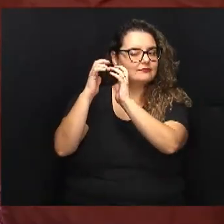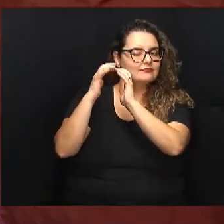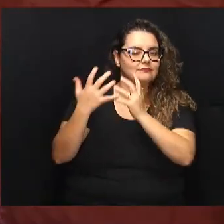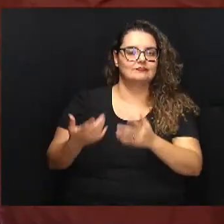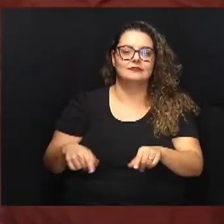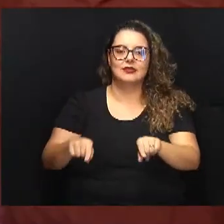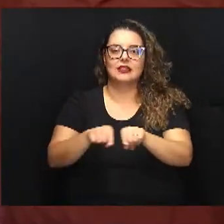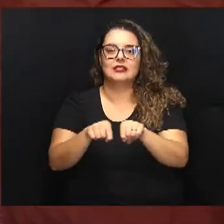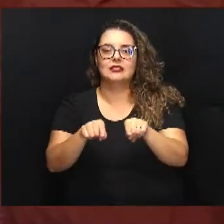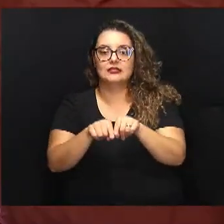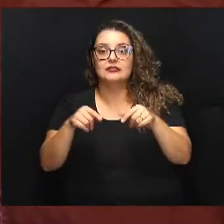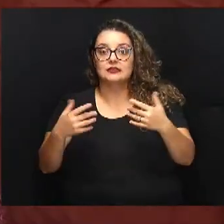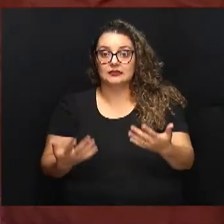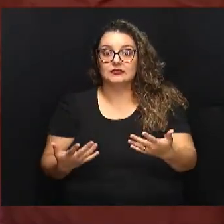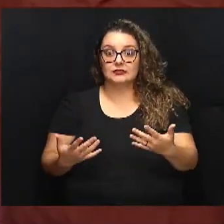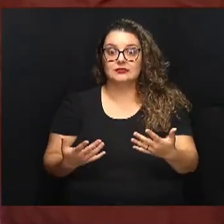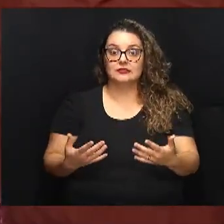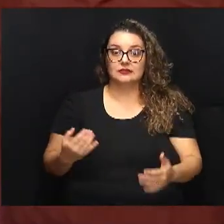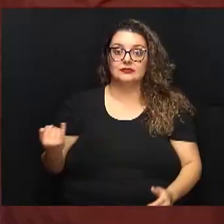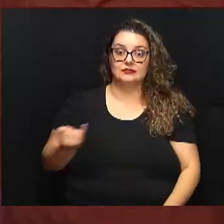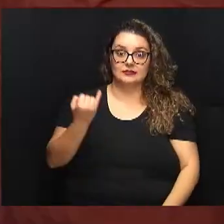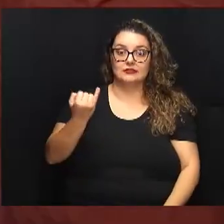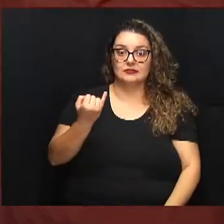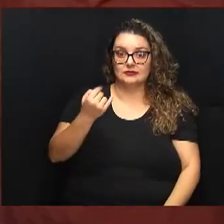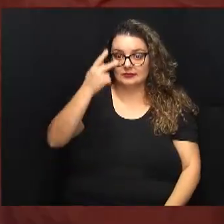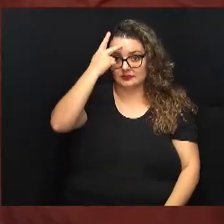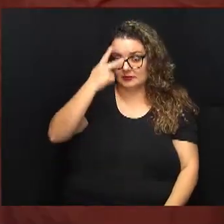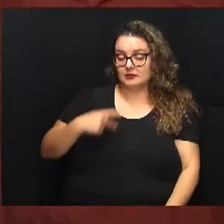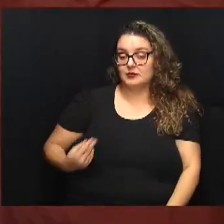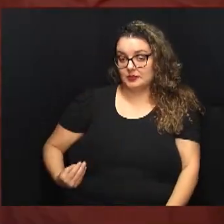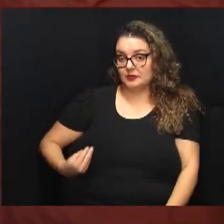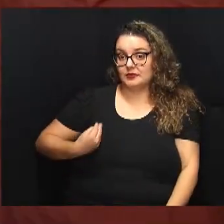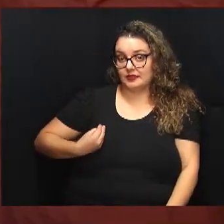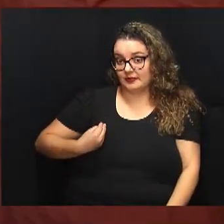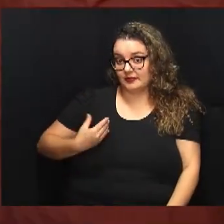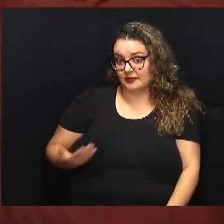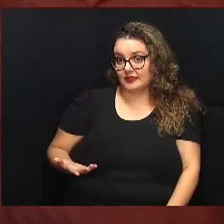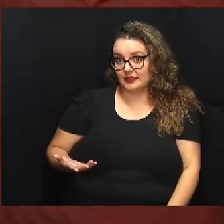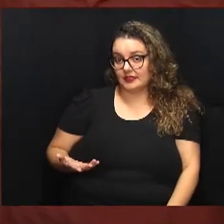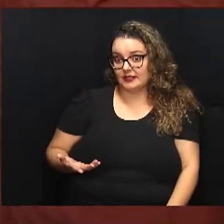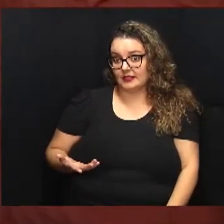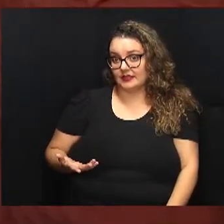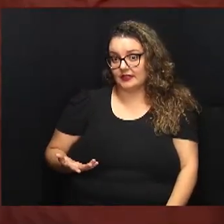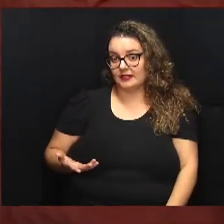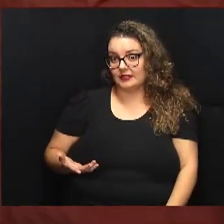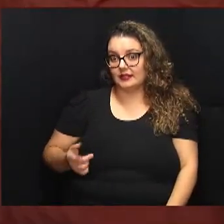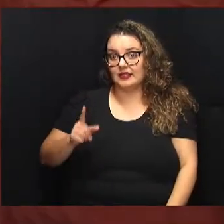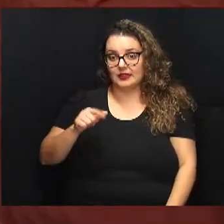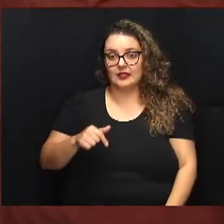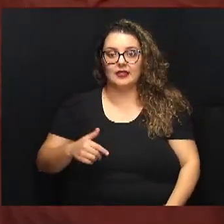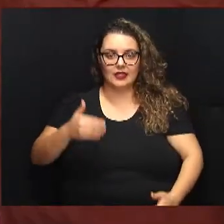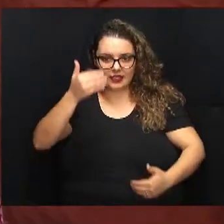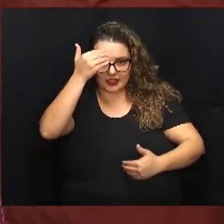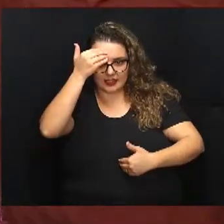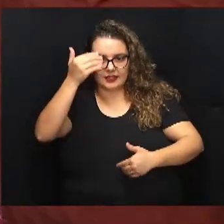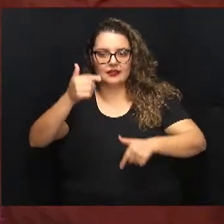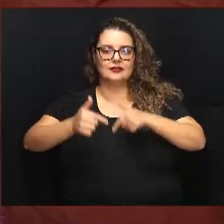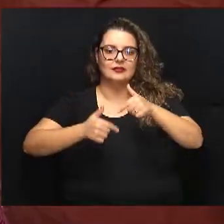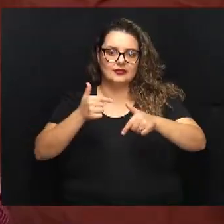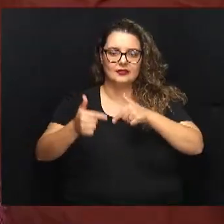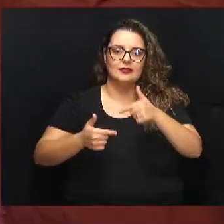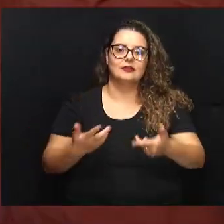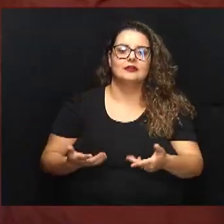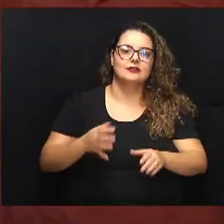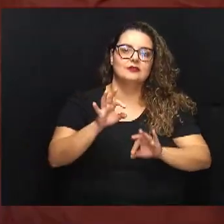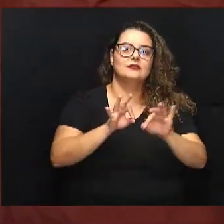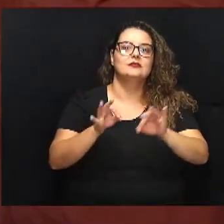isso seja de extrema importância para a vida dela, Então, é muito gratificante trabalhar com um projeto desse